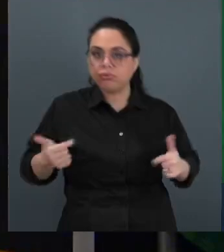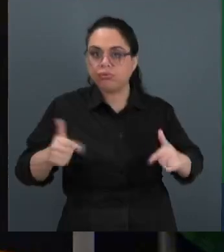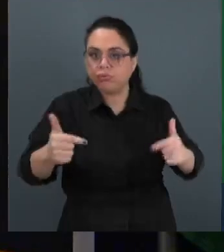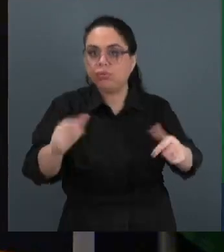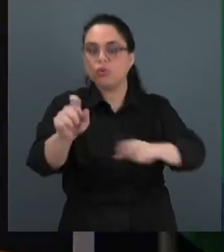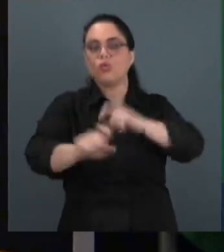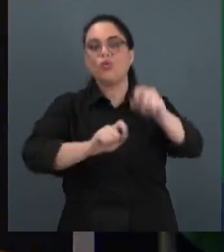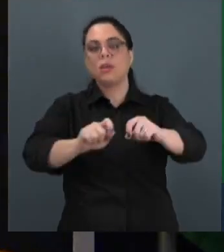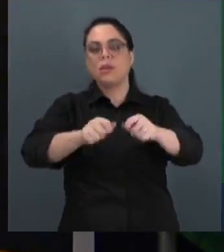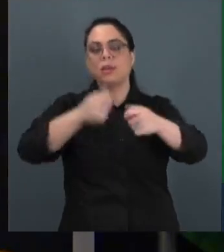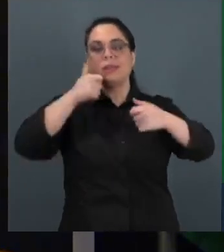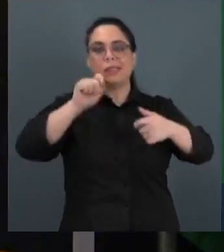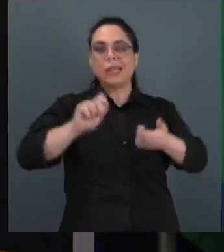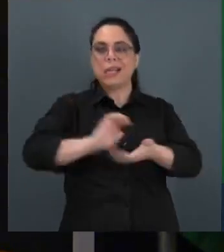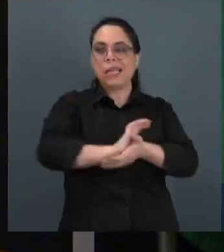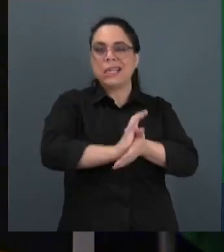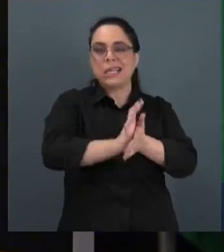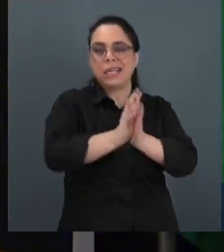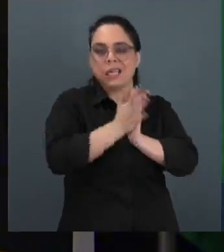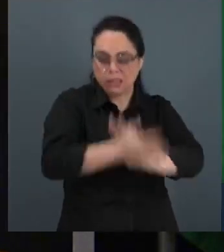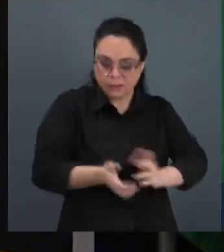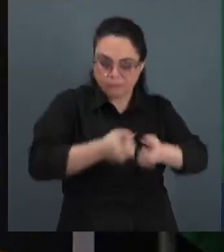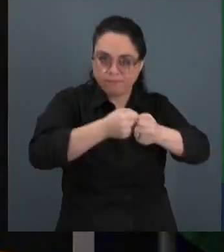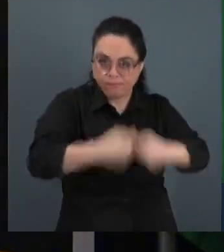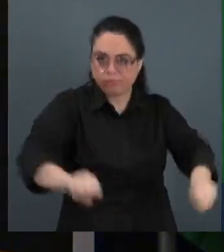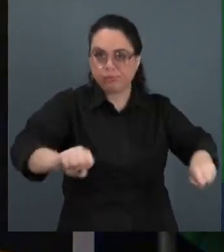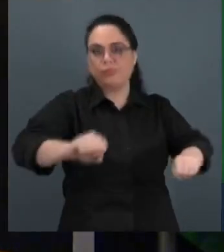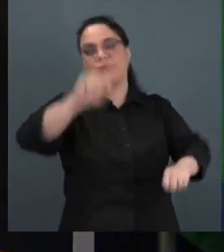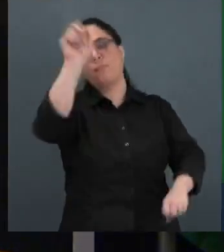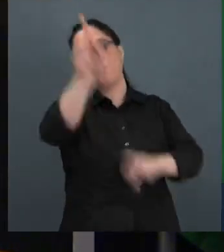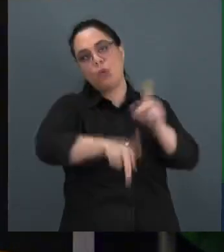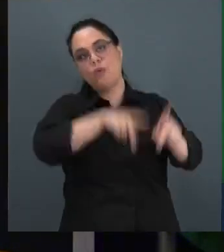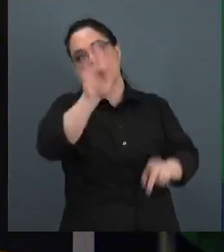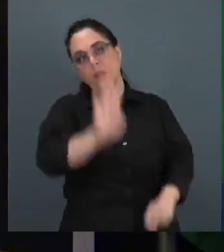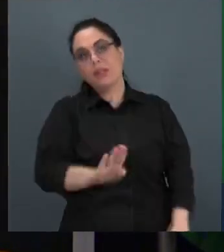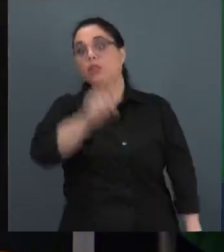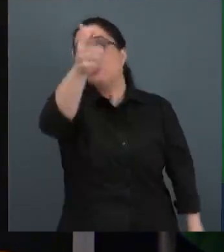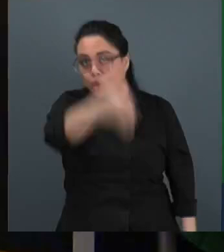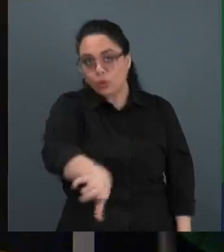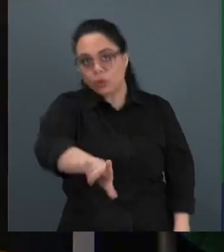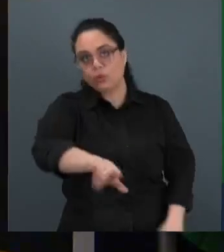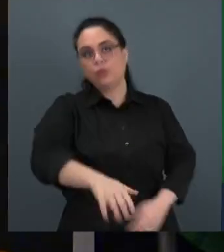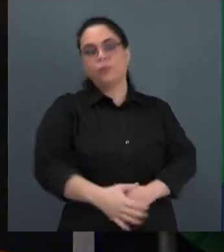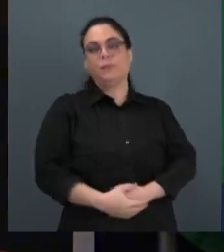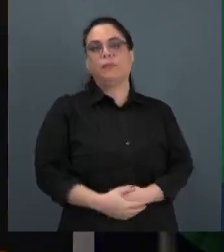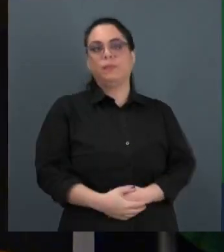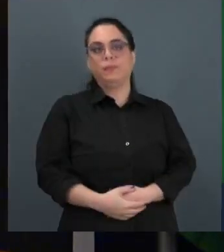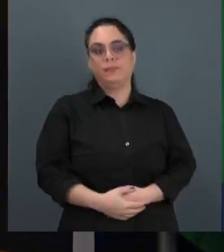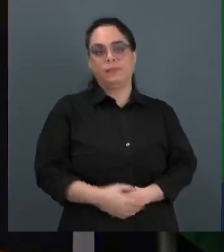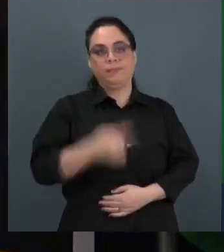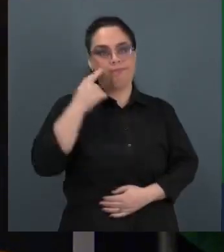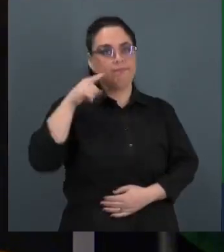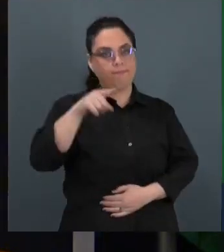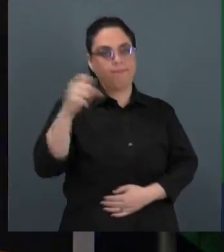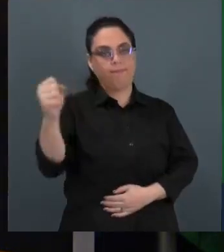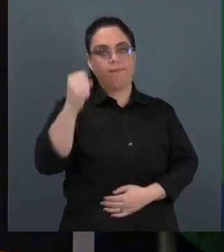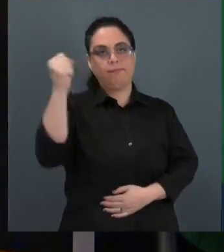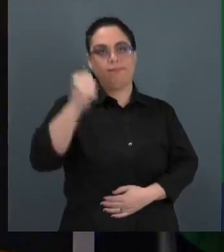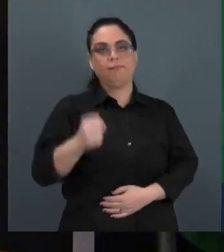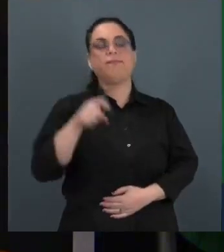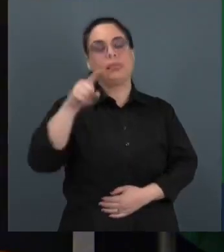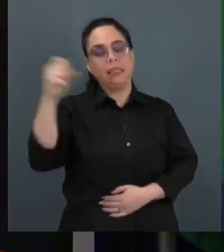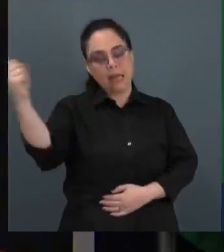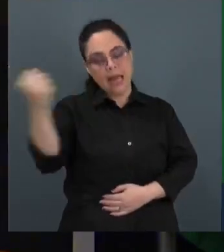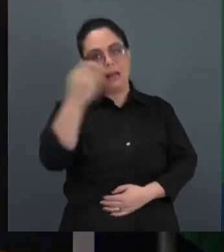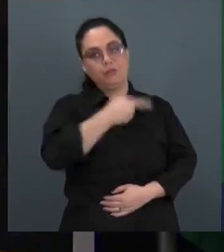de quebrar a nação brasileira mais uma vez. E isso é grave, senhores presidentes. Isso é